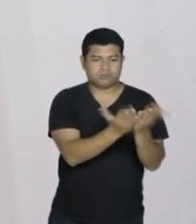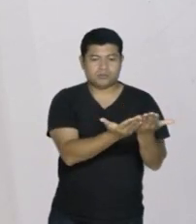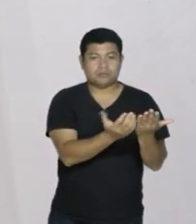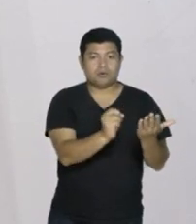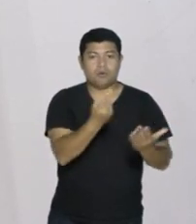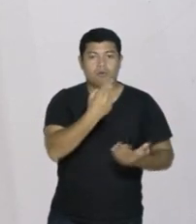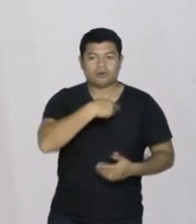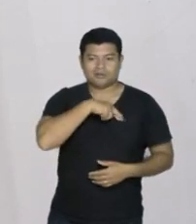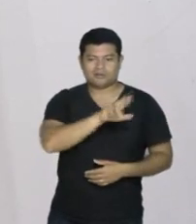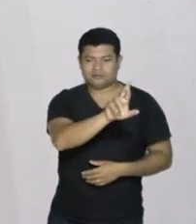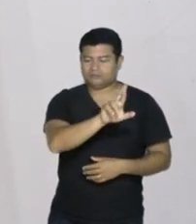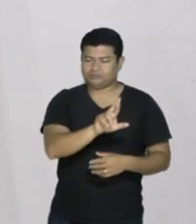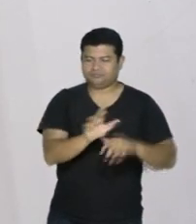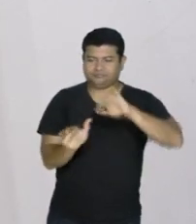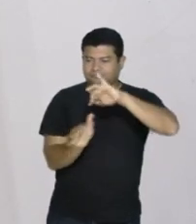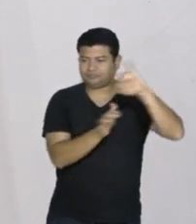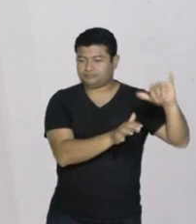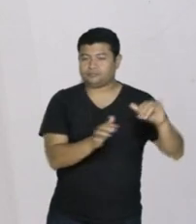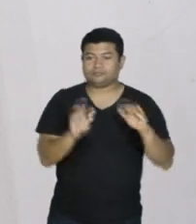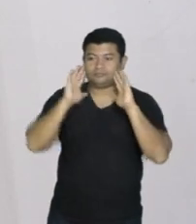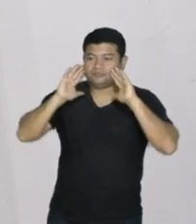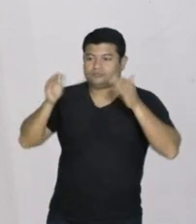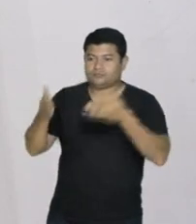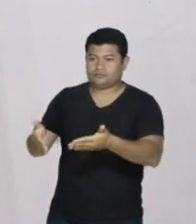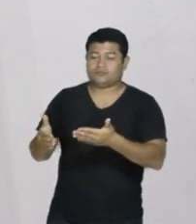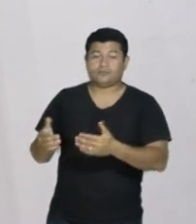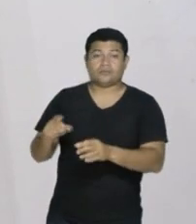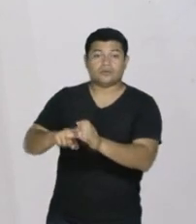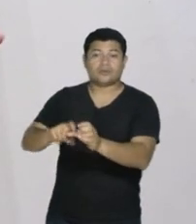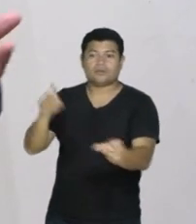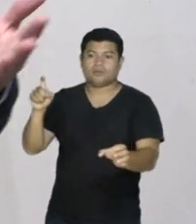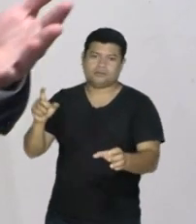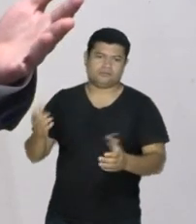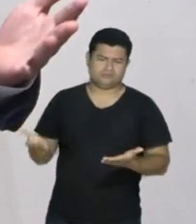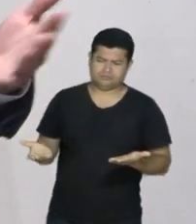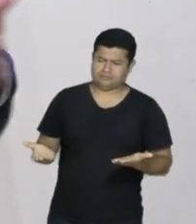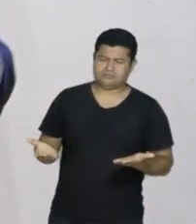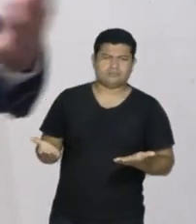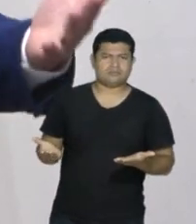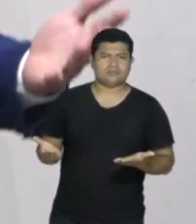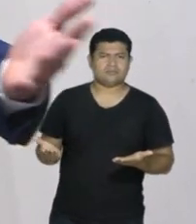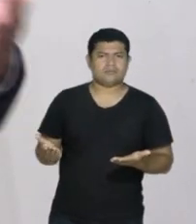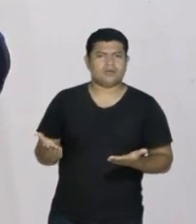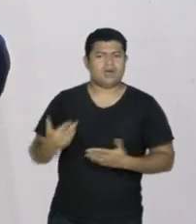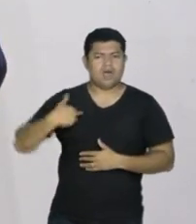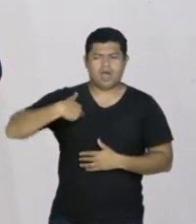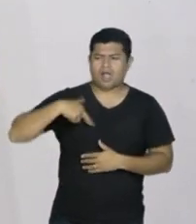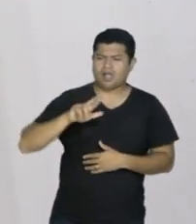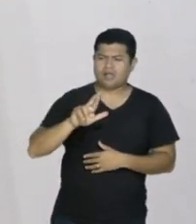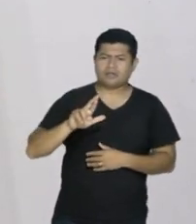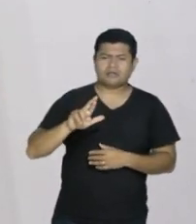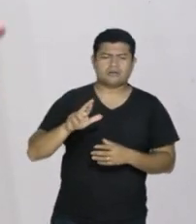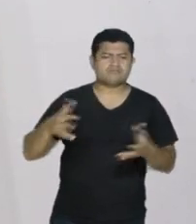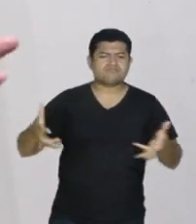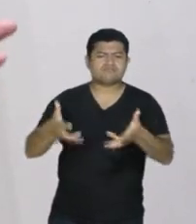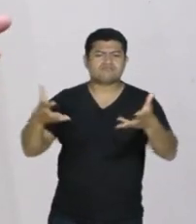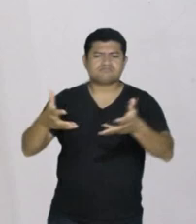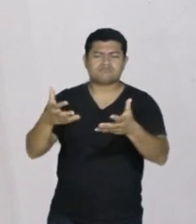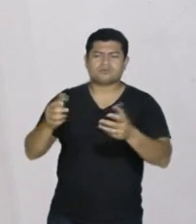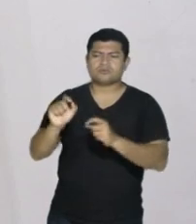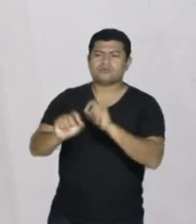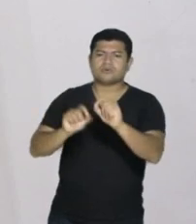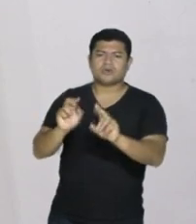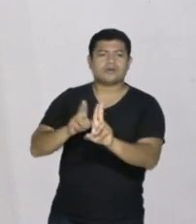Olha o que que no SUS a religião influencia em alguma coisa principalmente